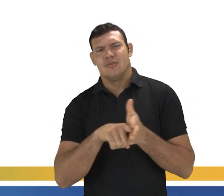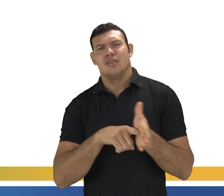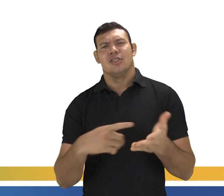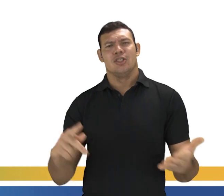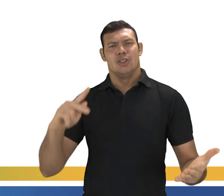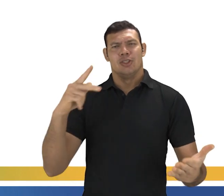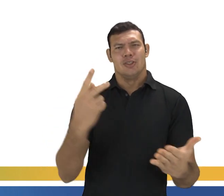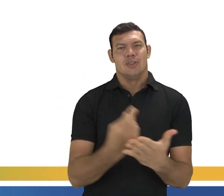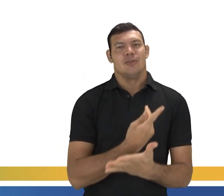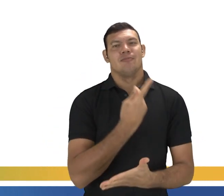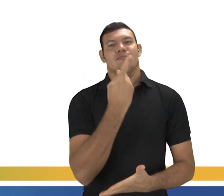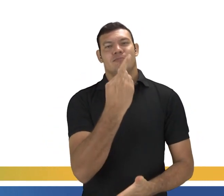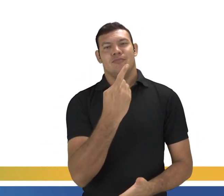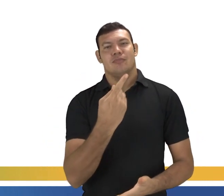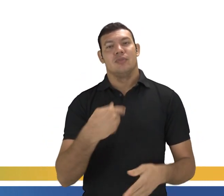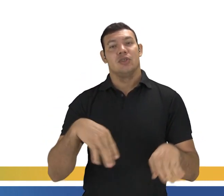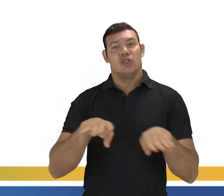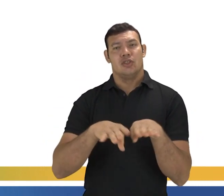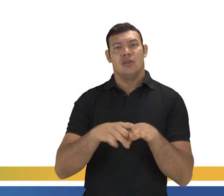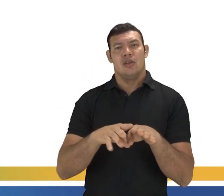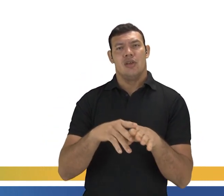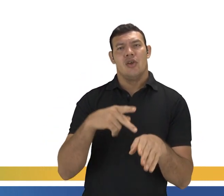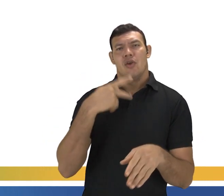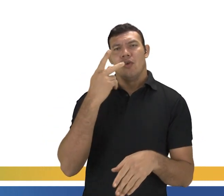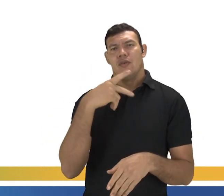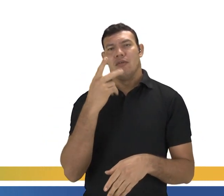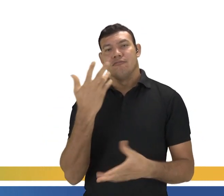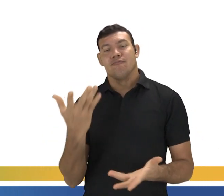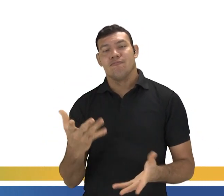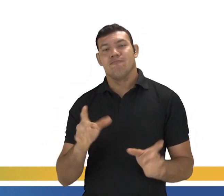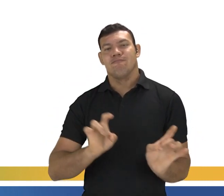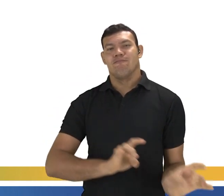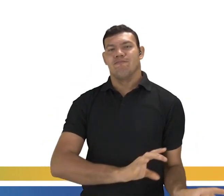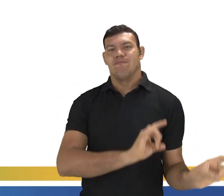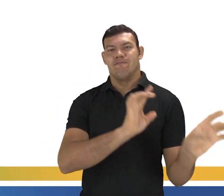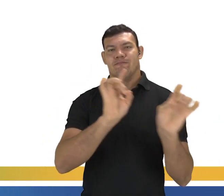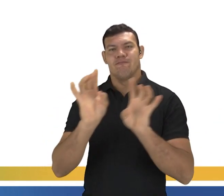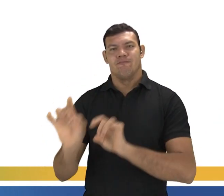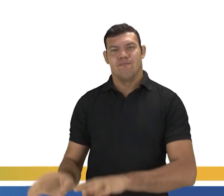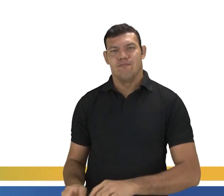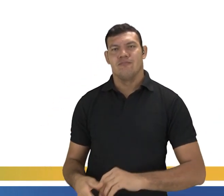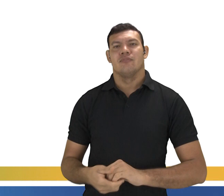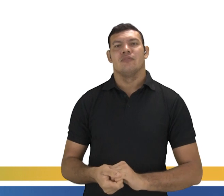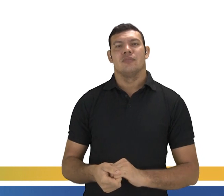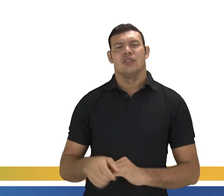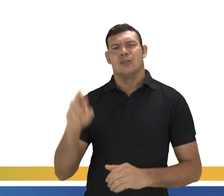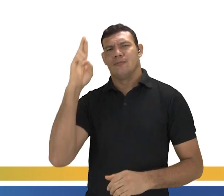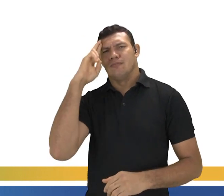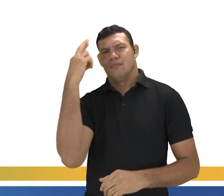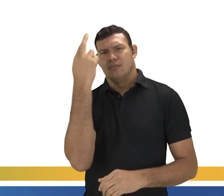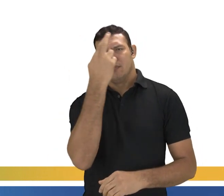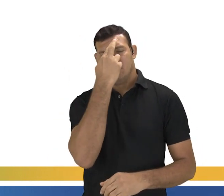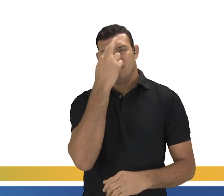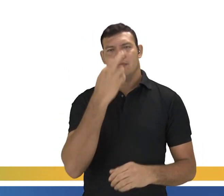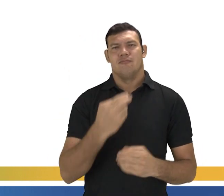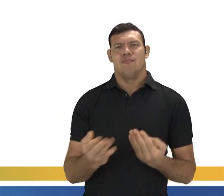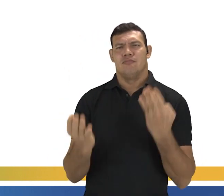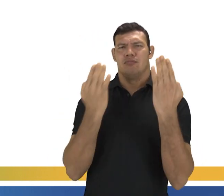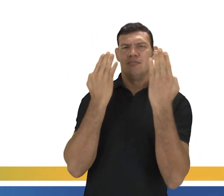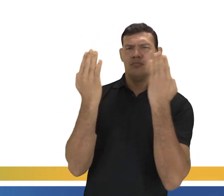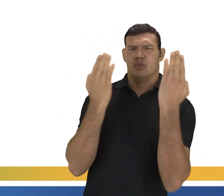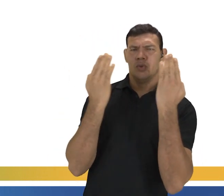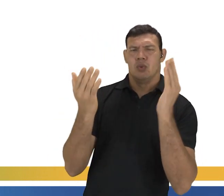comprováveis, citações ou depoimentos de especialistas, alusões a fatos históricos, comparações